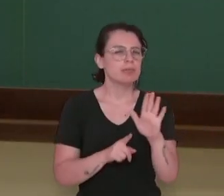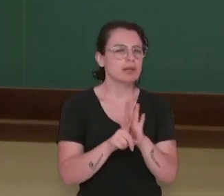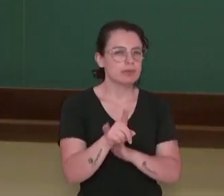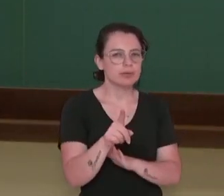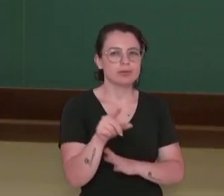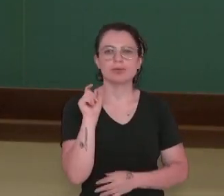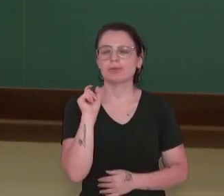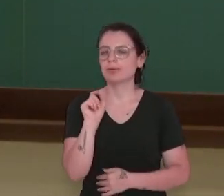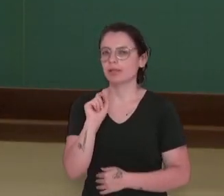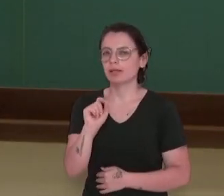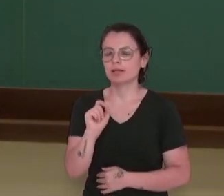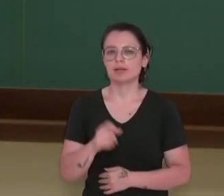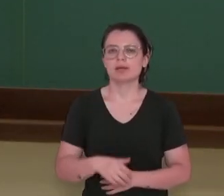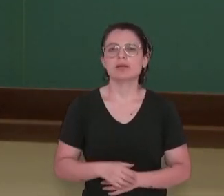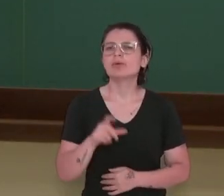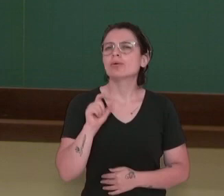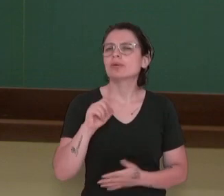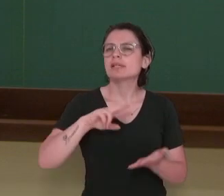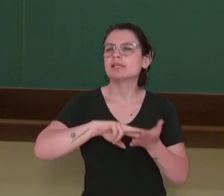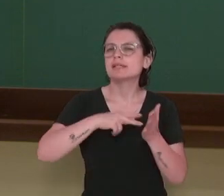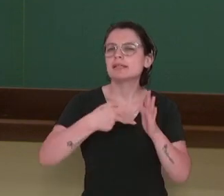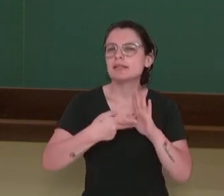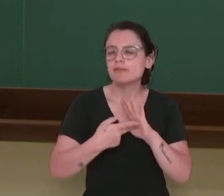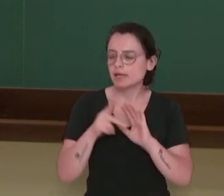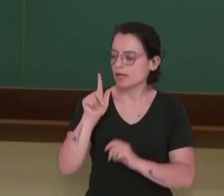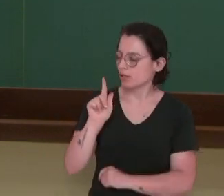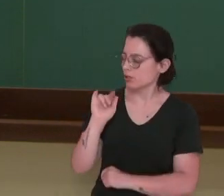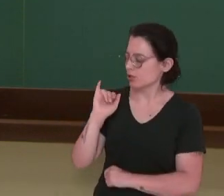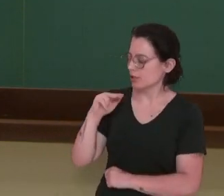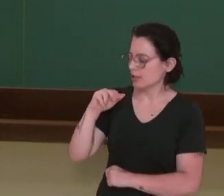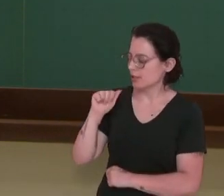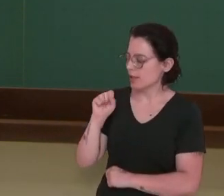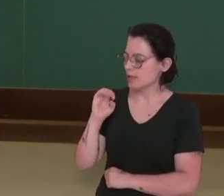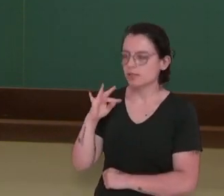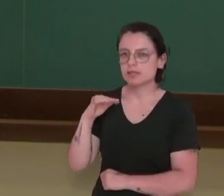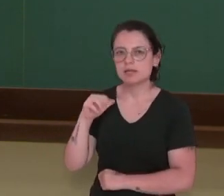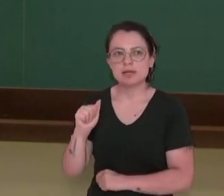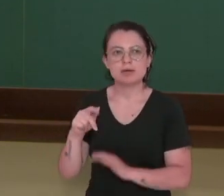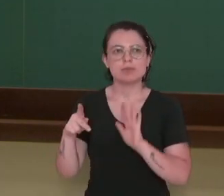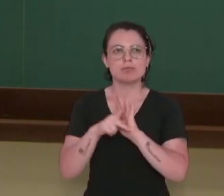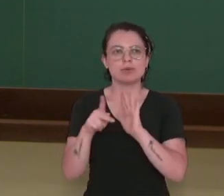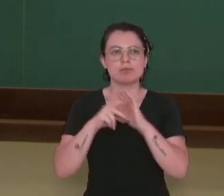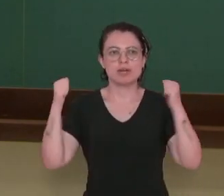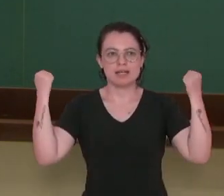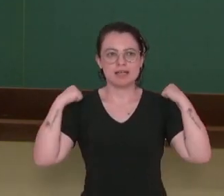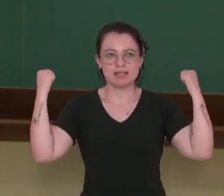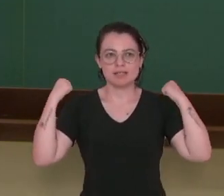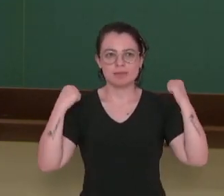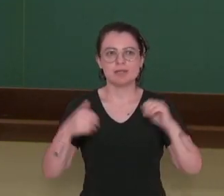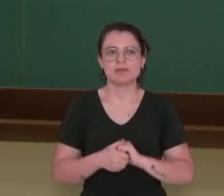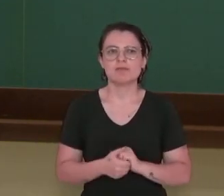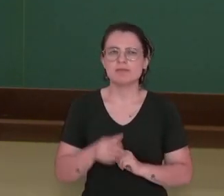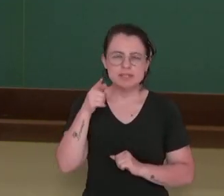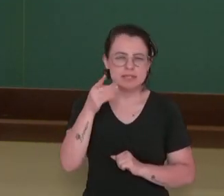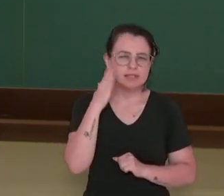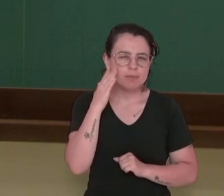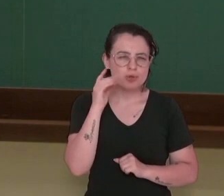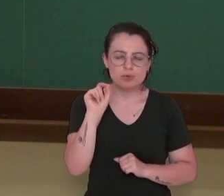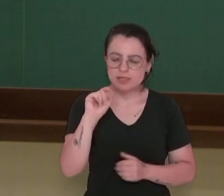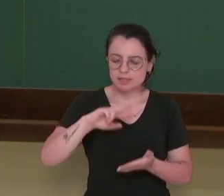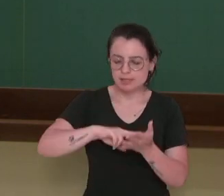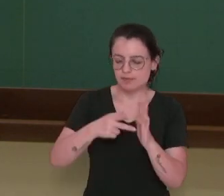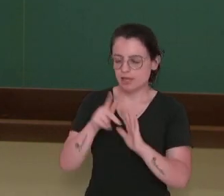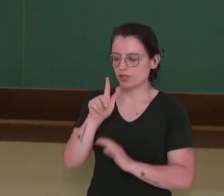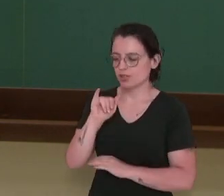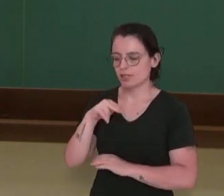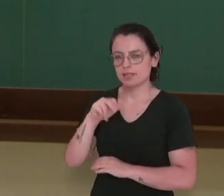agora, o que é ginástica de academia? Você sabe o que é ginástica de condicionamento?